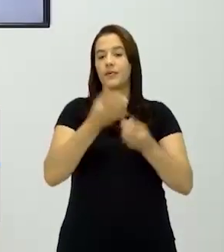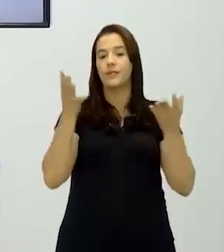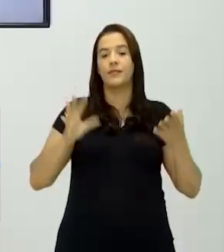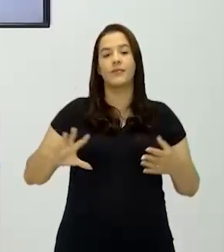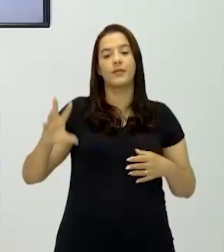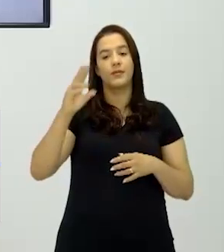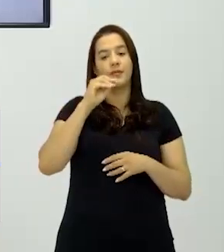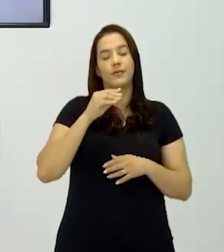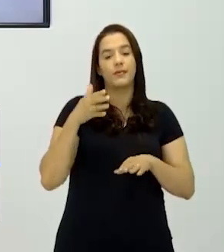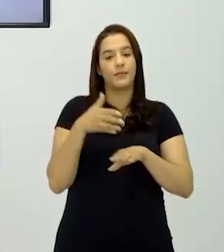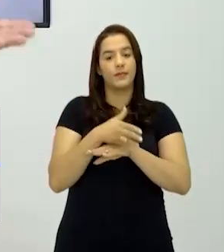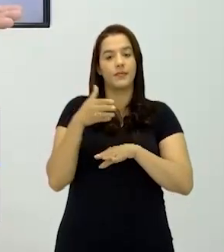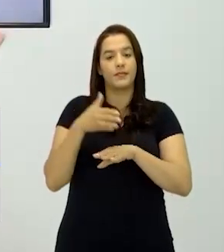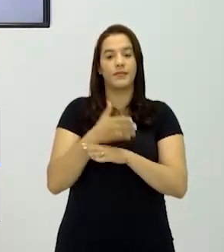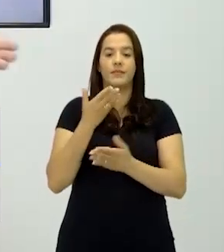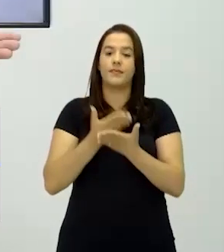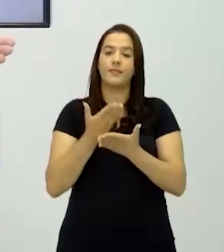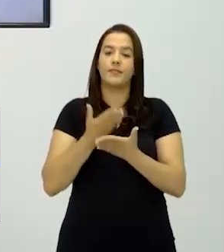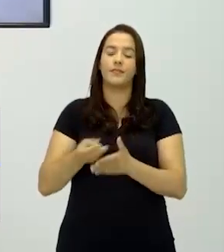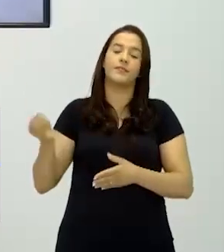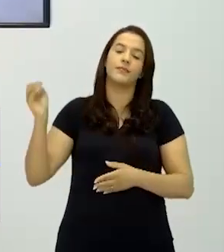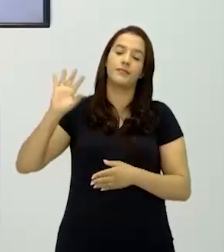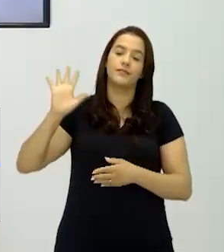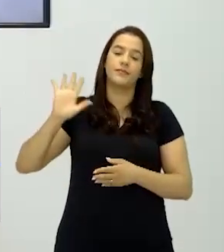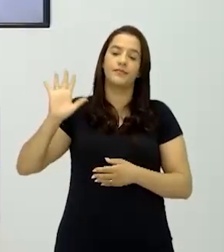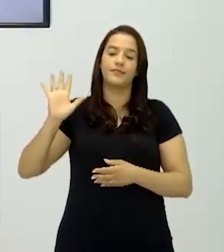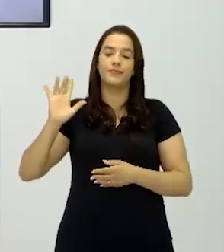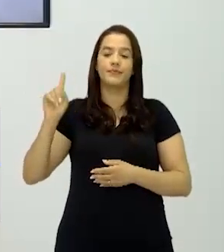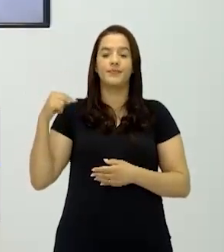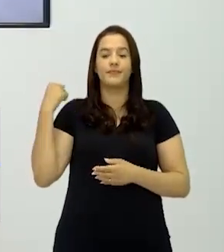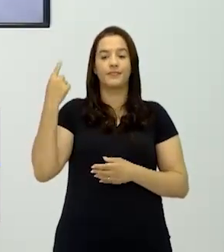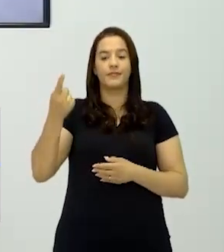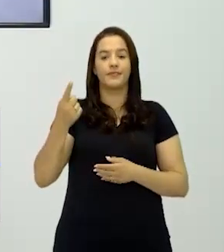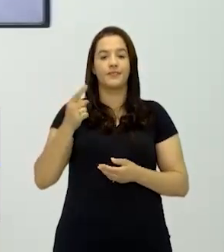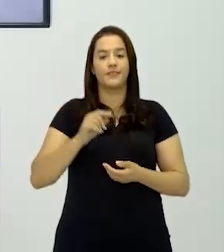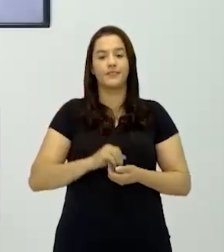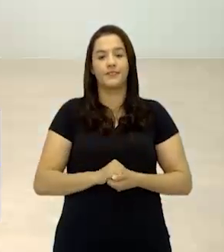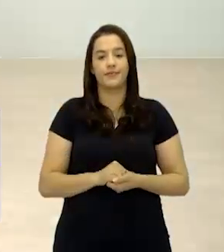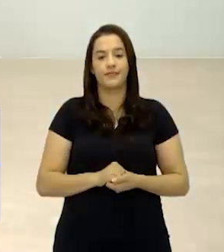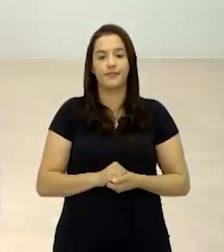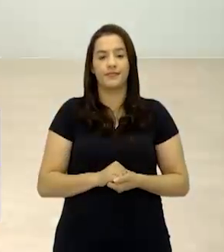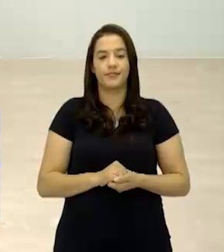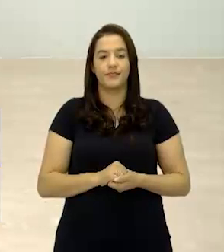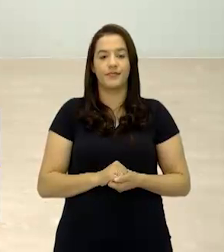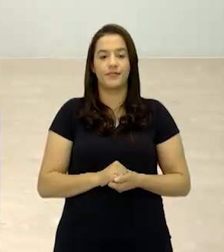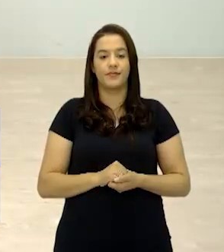toda a rede a participar das aulas. Um beijo, um cheiro, até a próxima. Tchau, tchau.